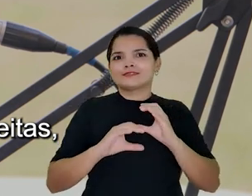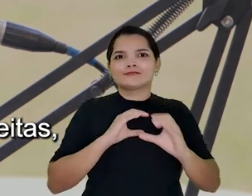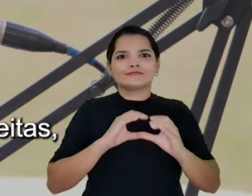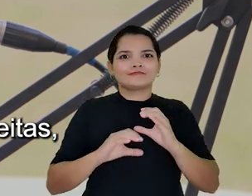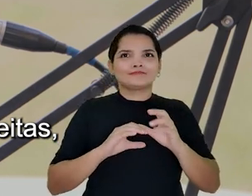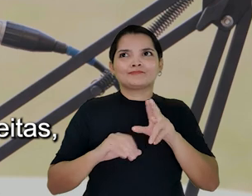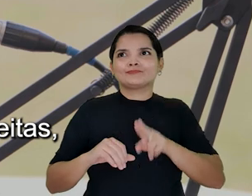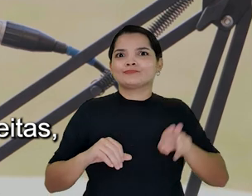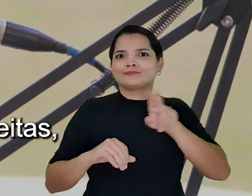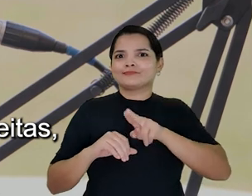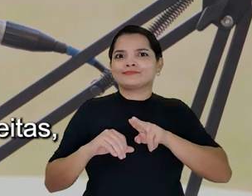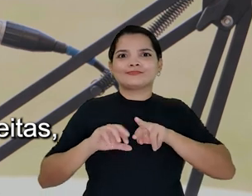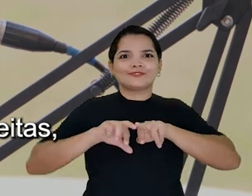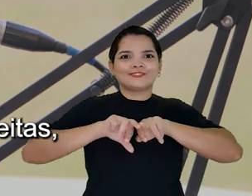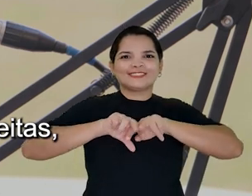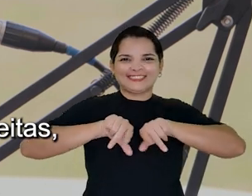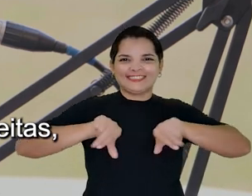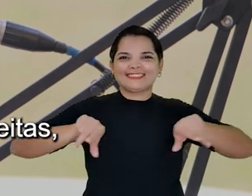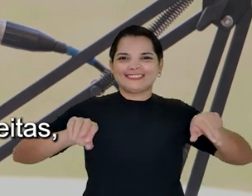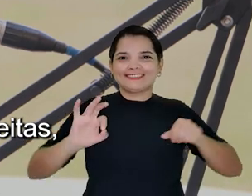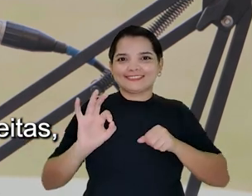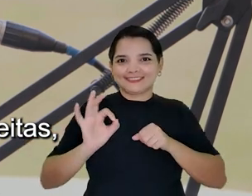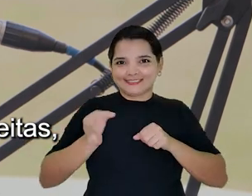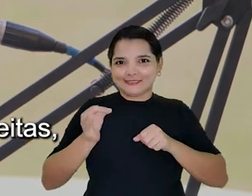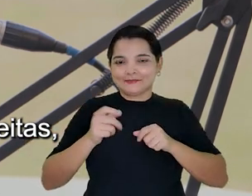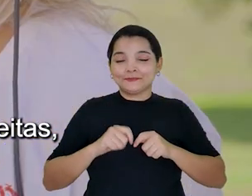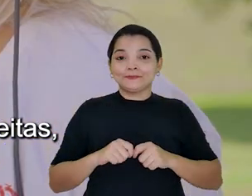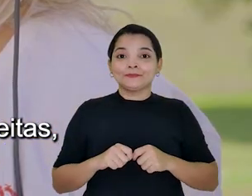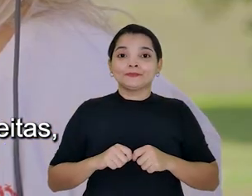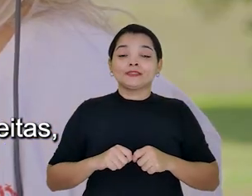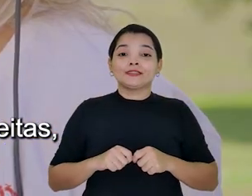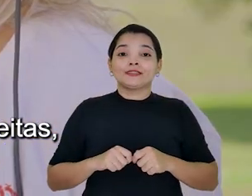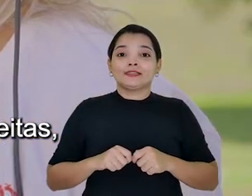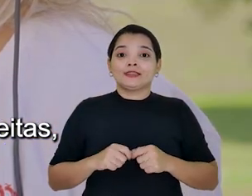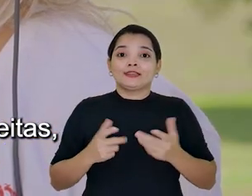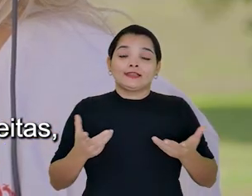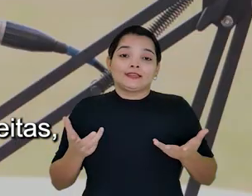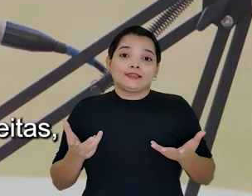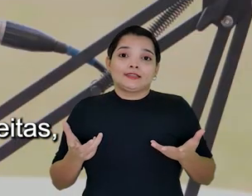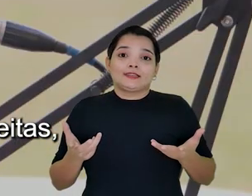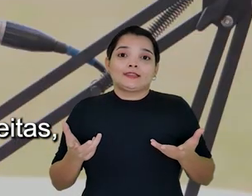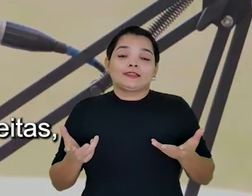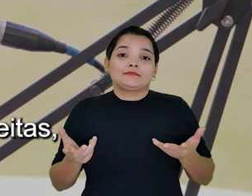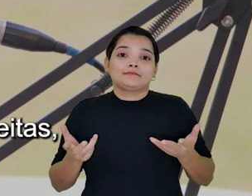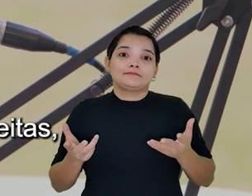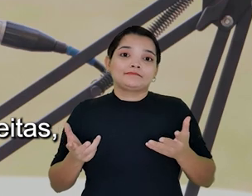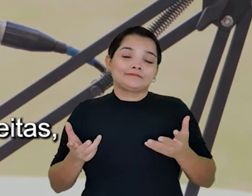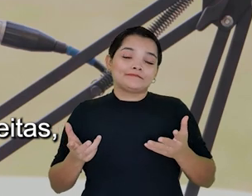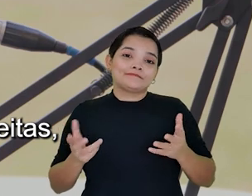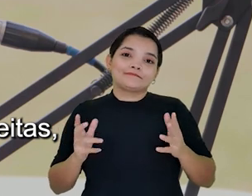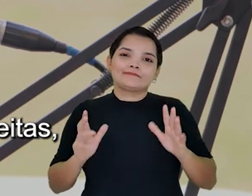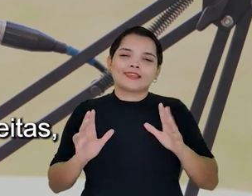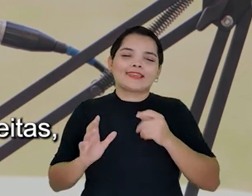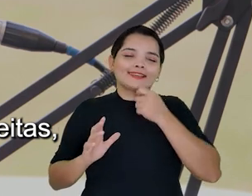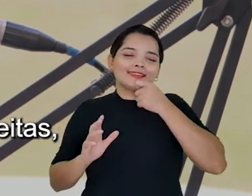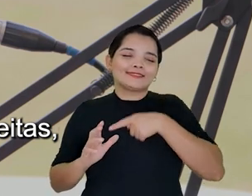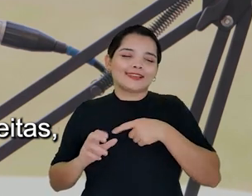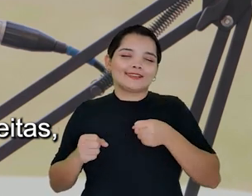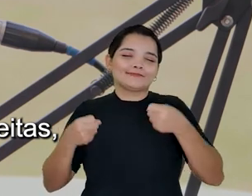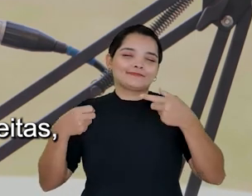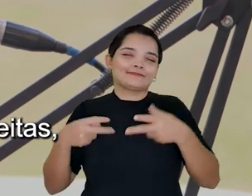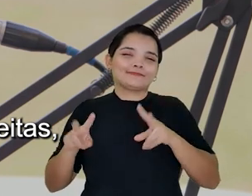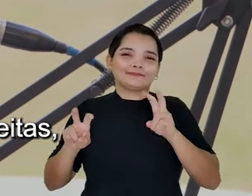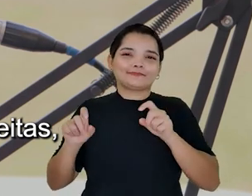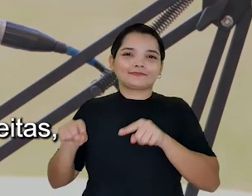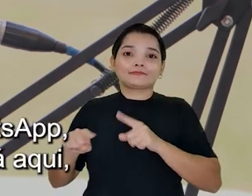de serem feitas né Eh e é é é até engraçado citar isso